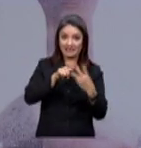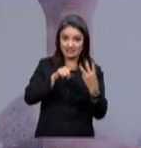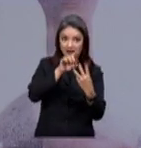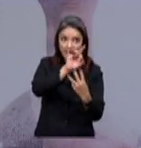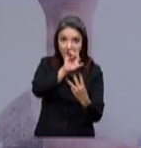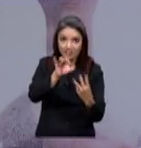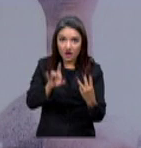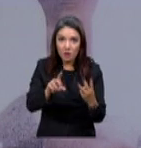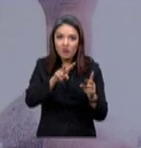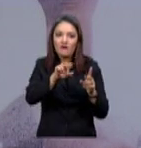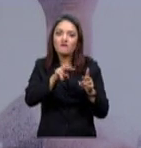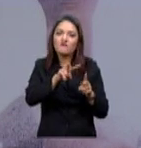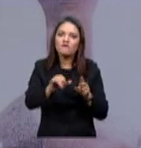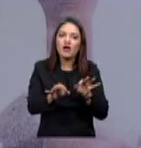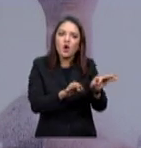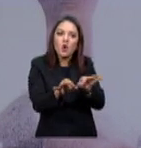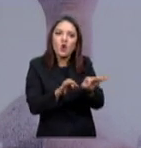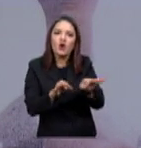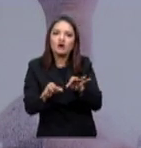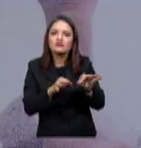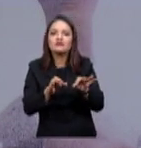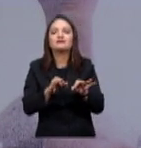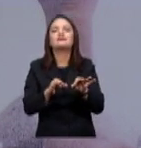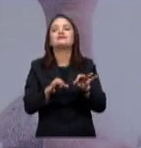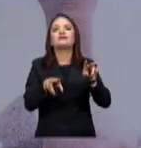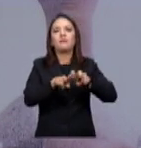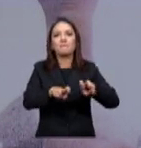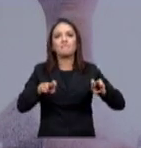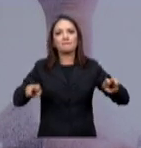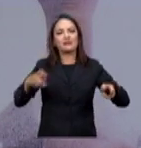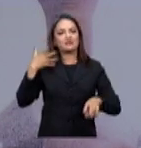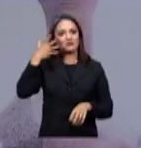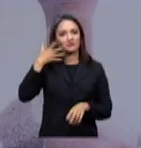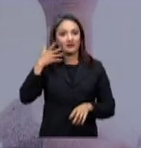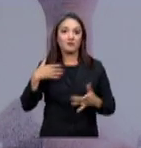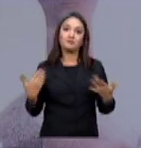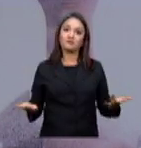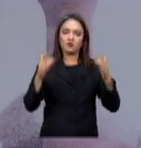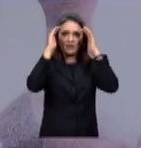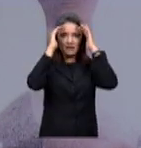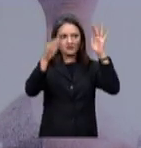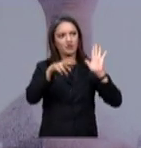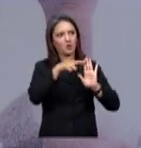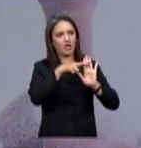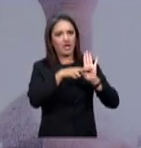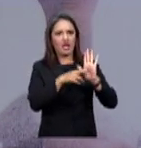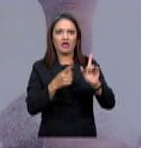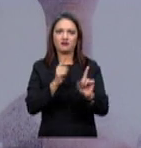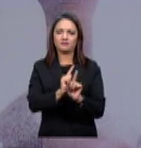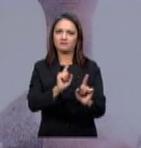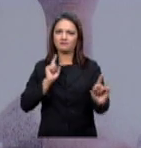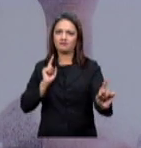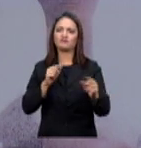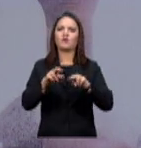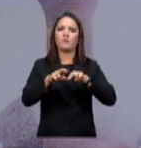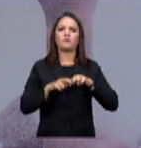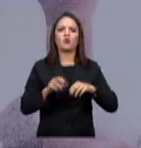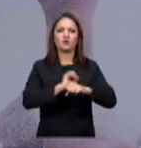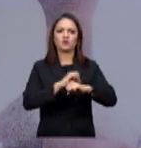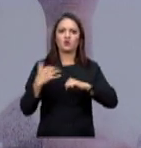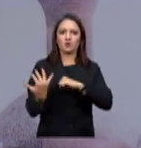mediar a um dos três painéis a seguir e para cumprir as medidas de distanciamento social em razão da cop-19